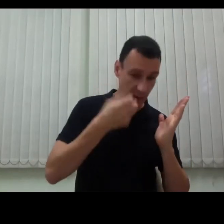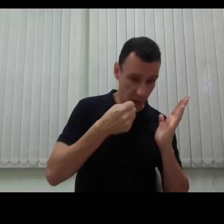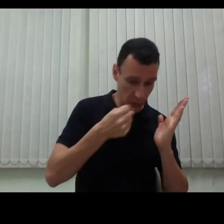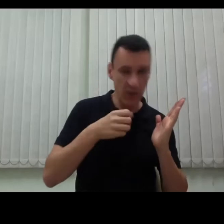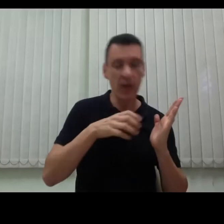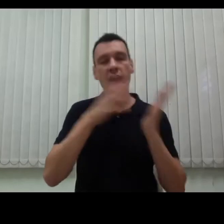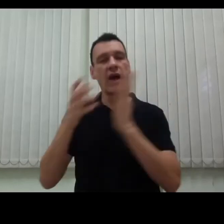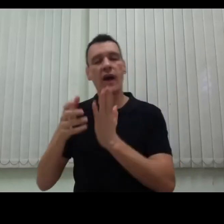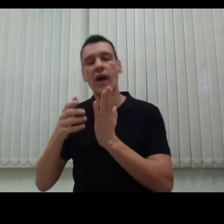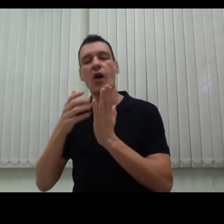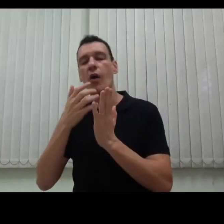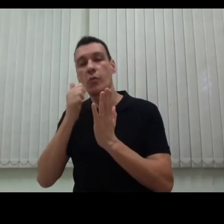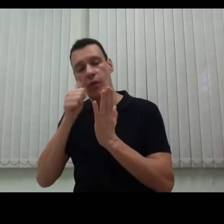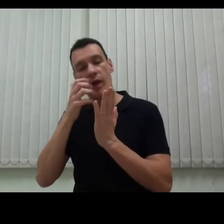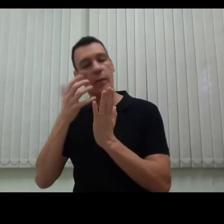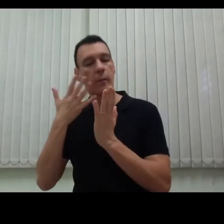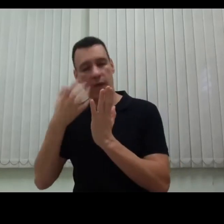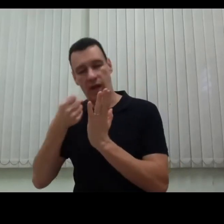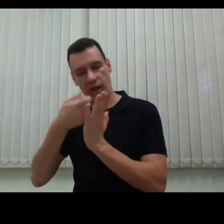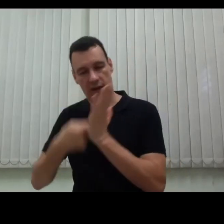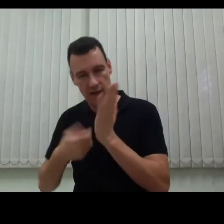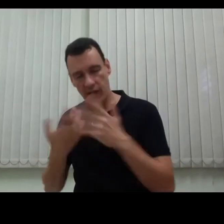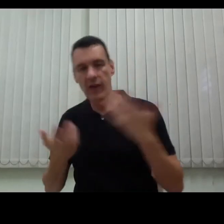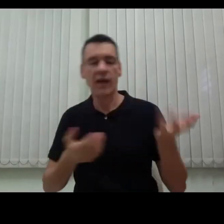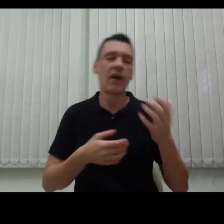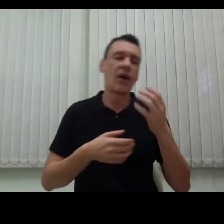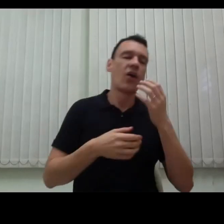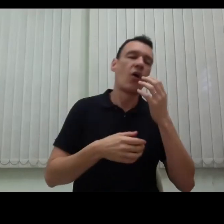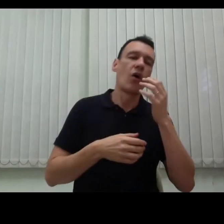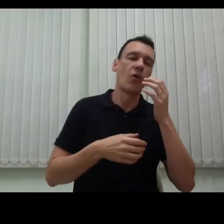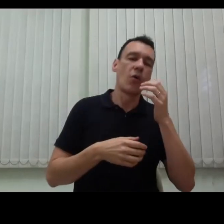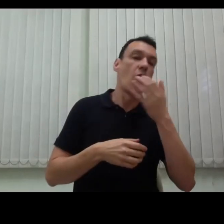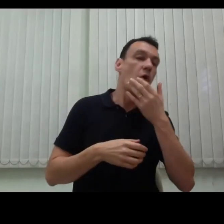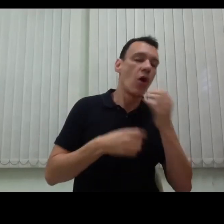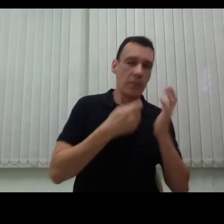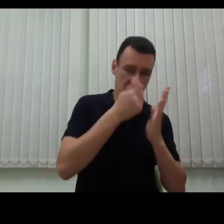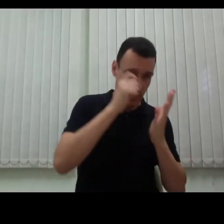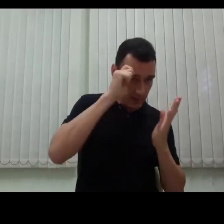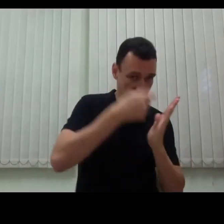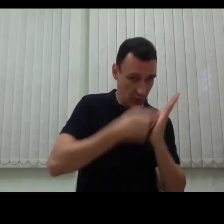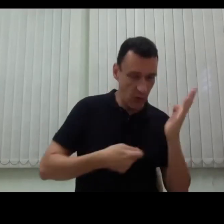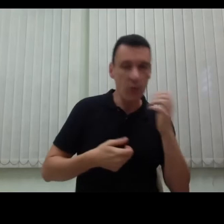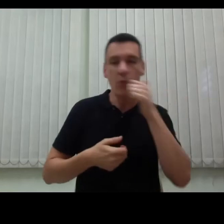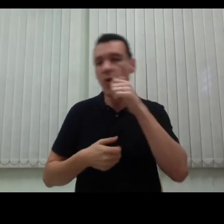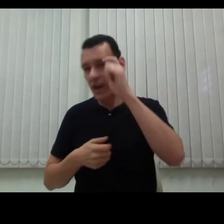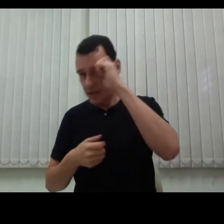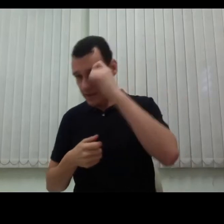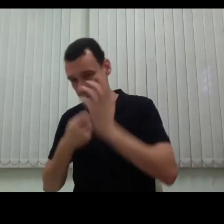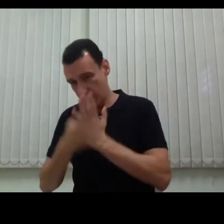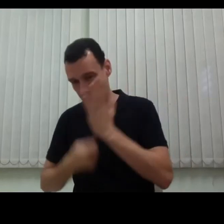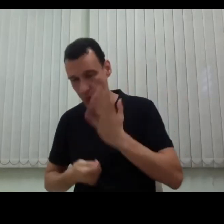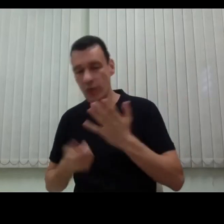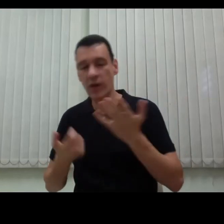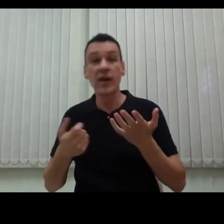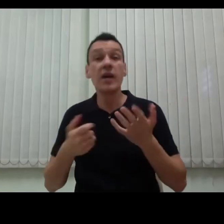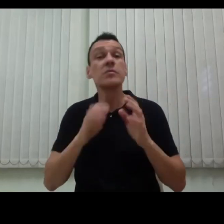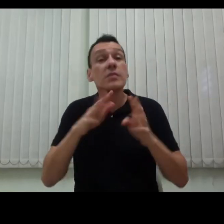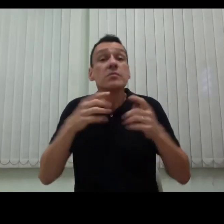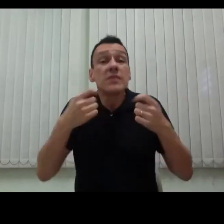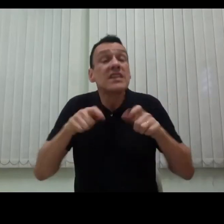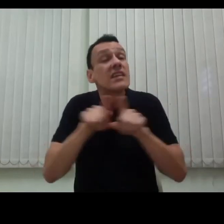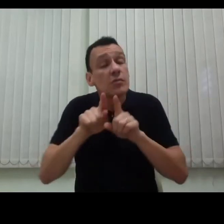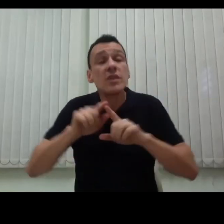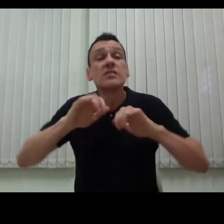né? E, para além disso, é preciso que se conheçam essas autoras. Logo